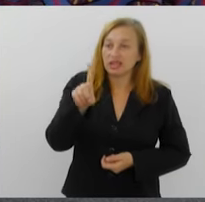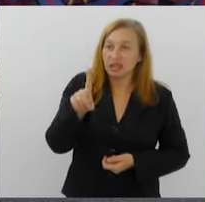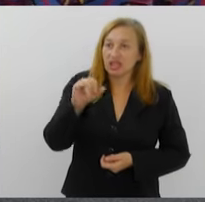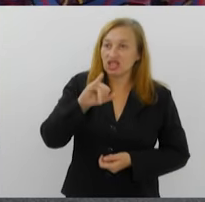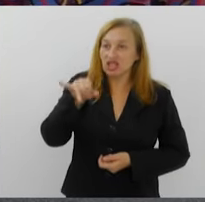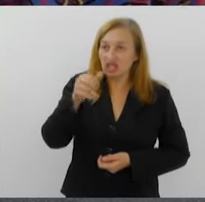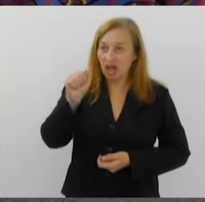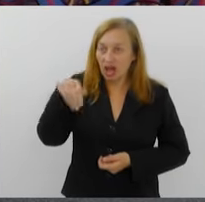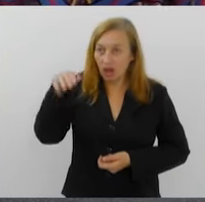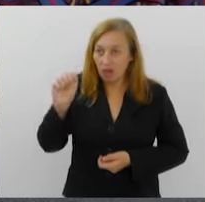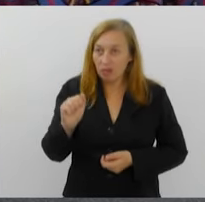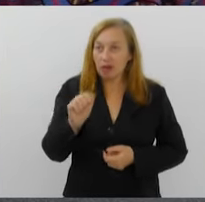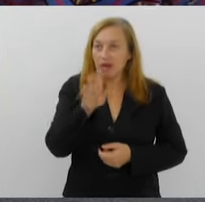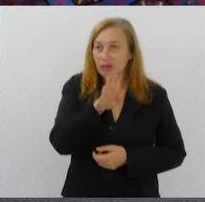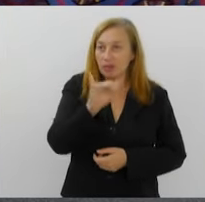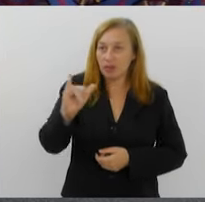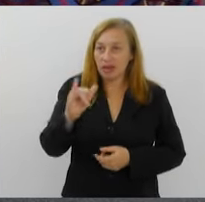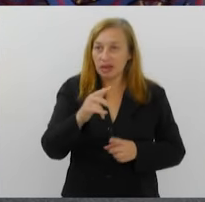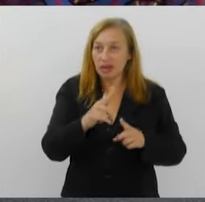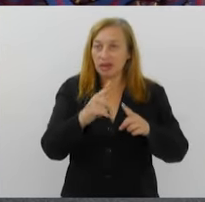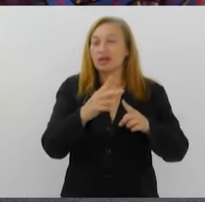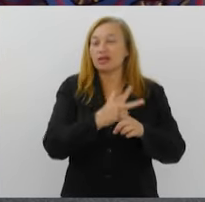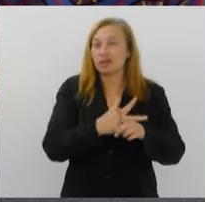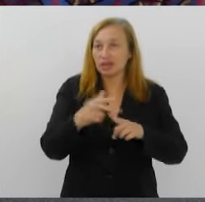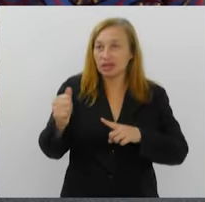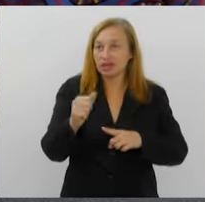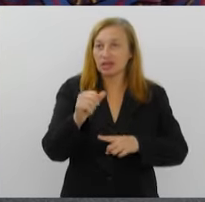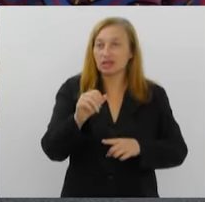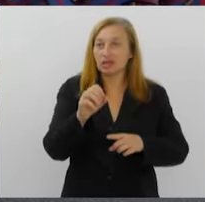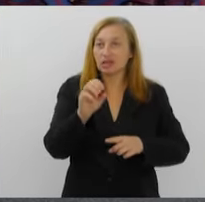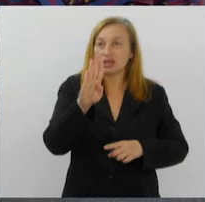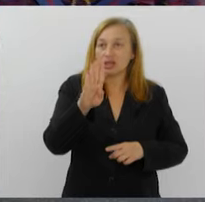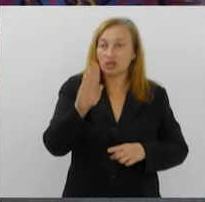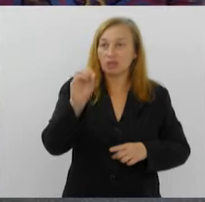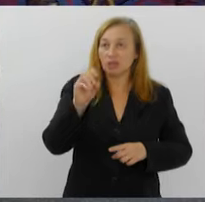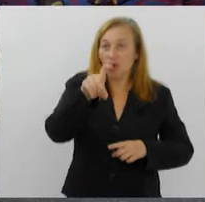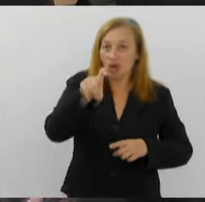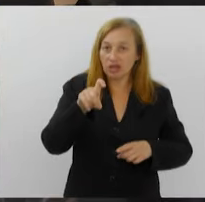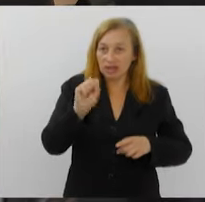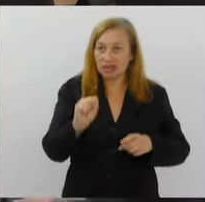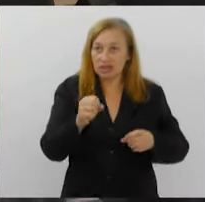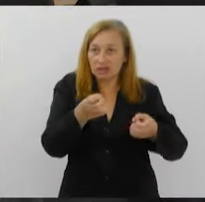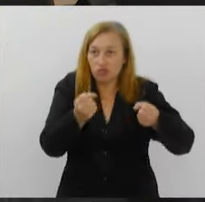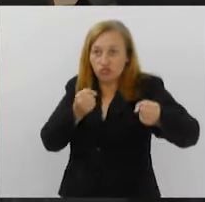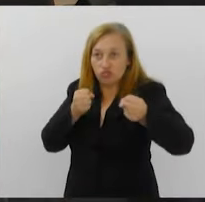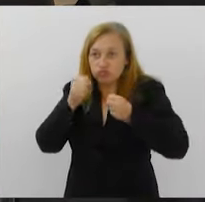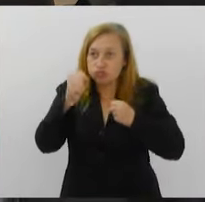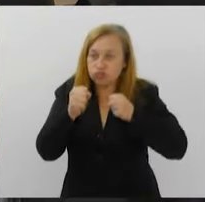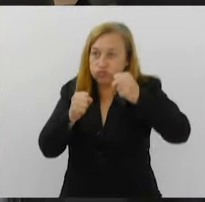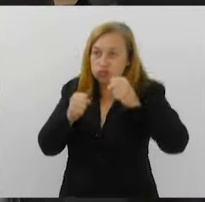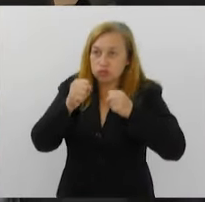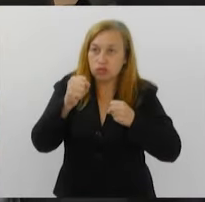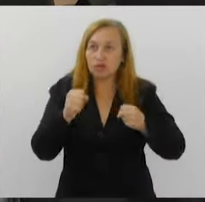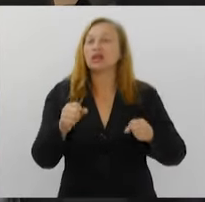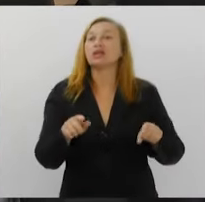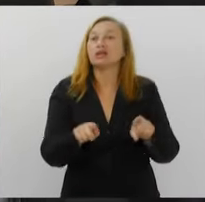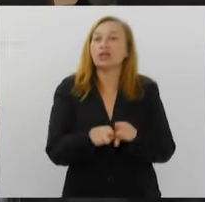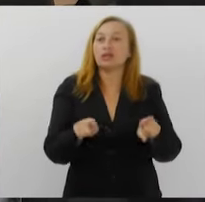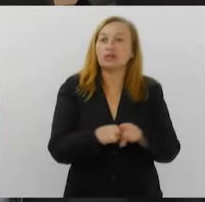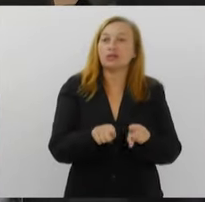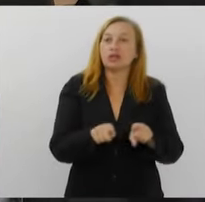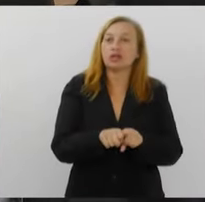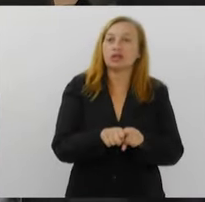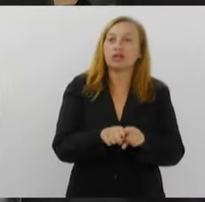conquistaram o bicampeonato mundial de boxe e o Jean foi bicampeão da modalidade King Light no Mundial de